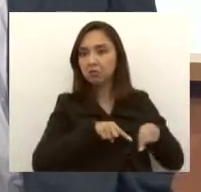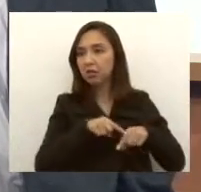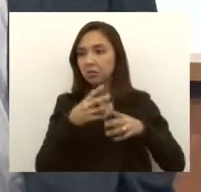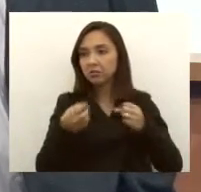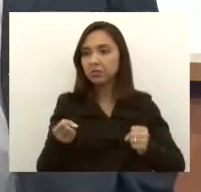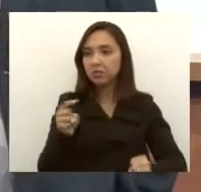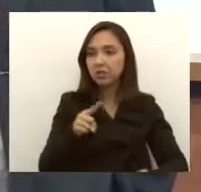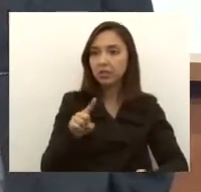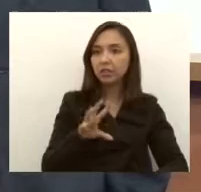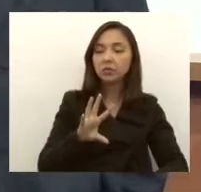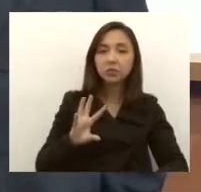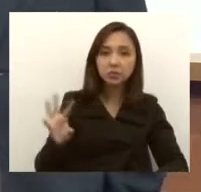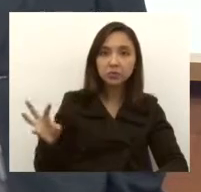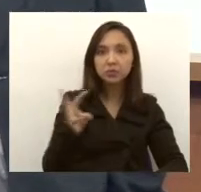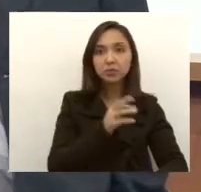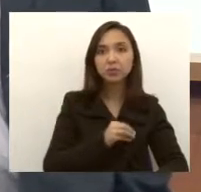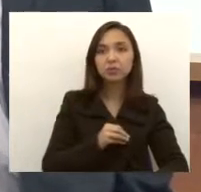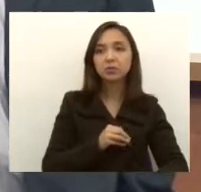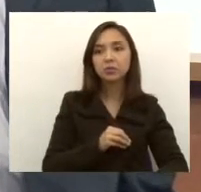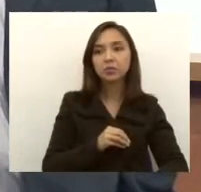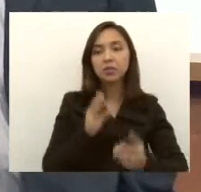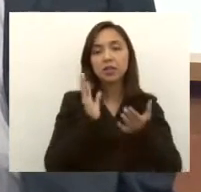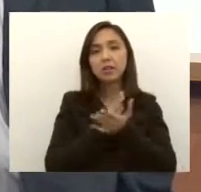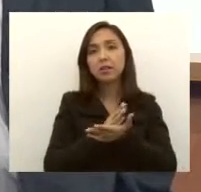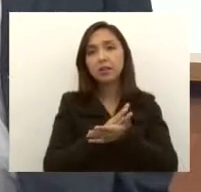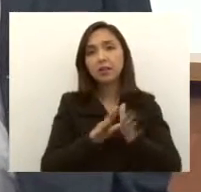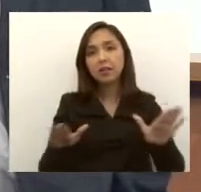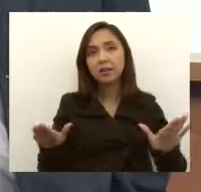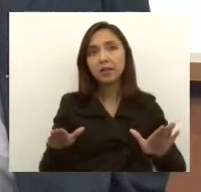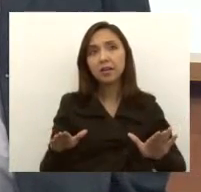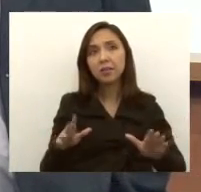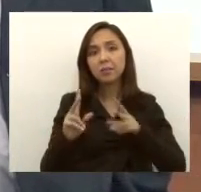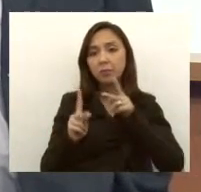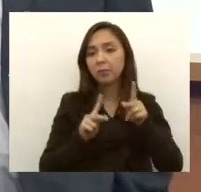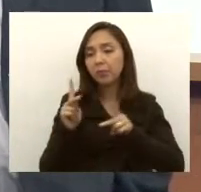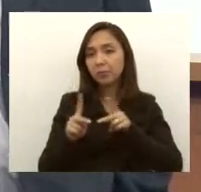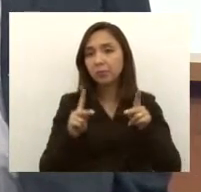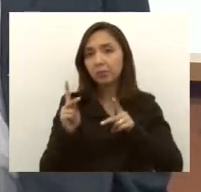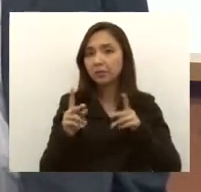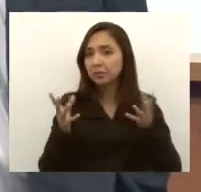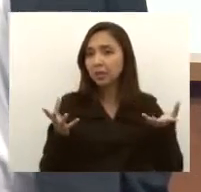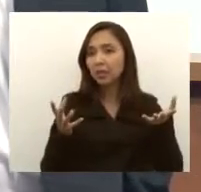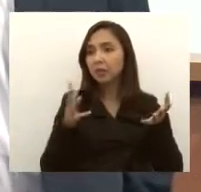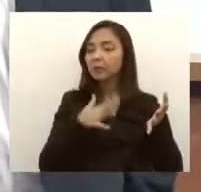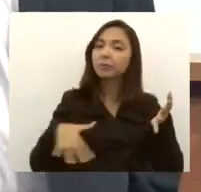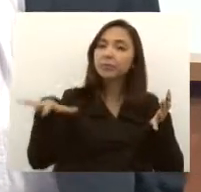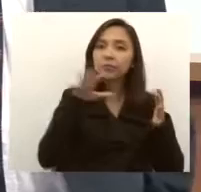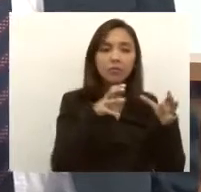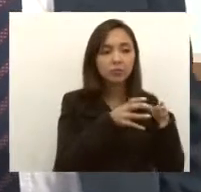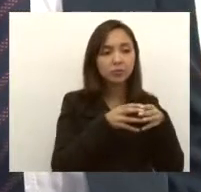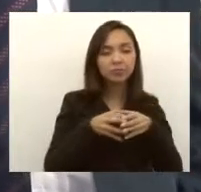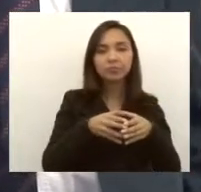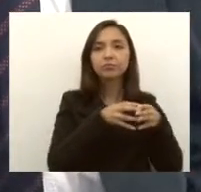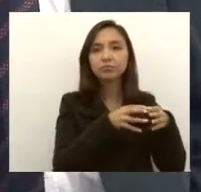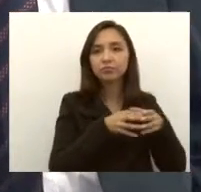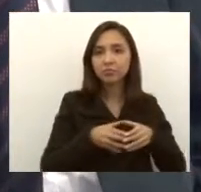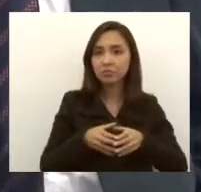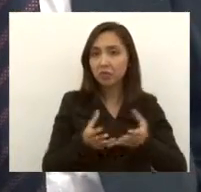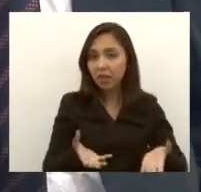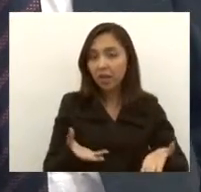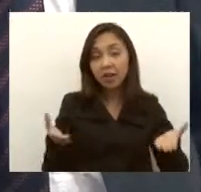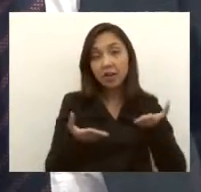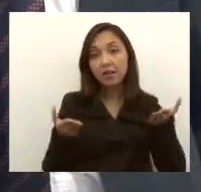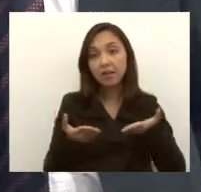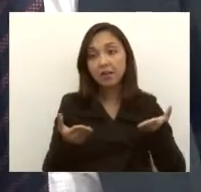Comissionou todo o Ceará. Acabou com o movimento popular da cidade de Guarulhos, todos comissionados. E